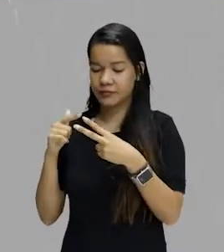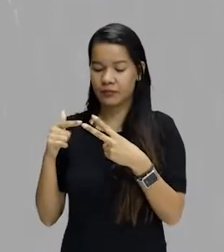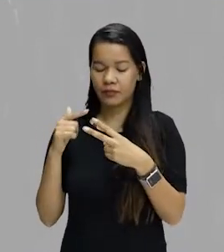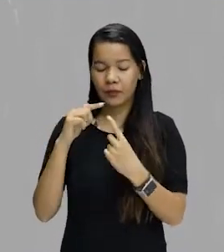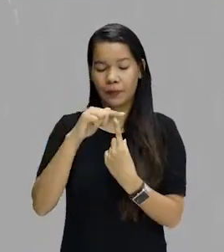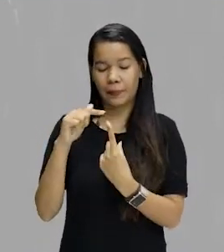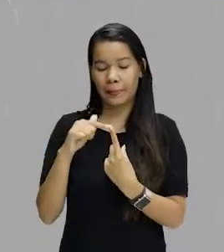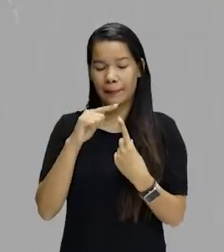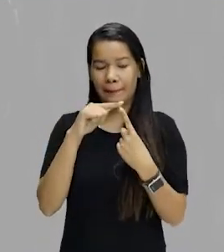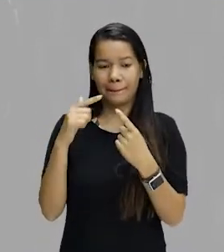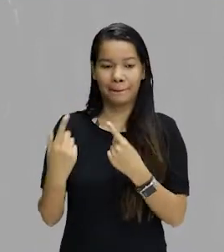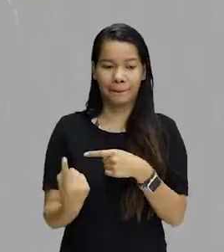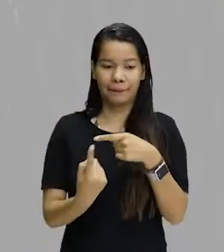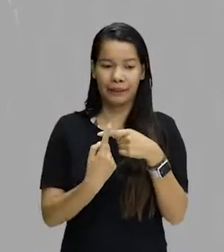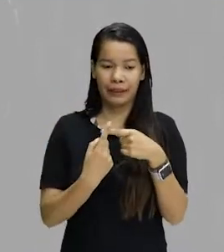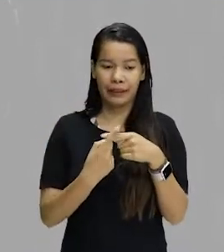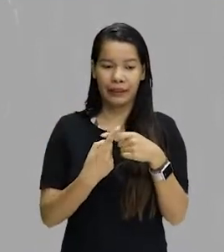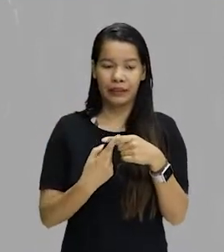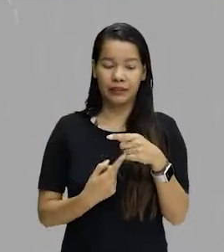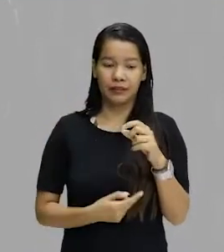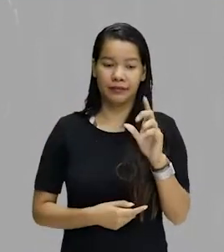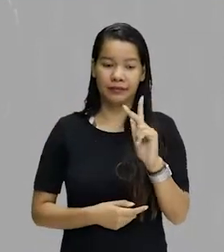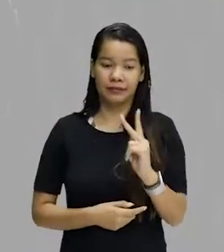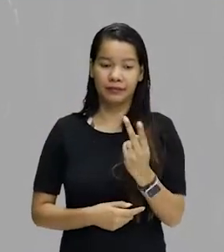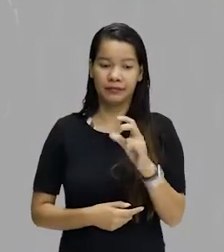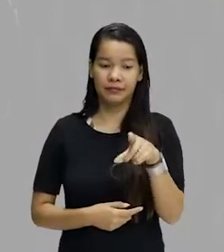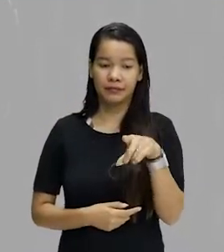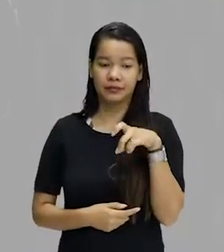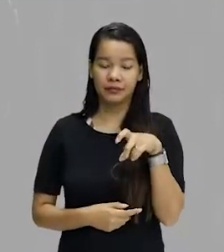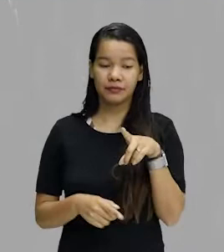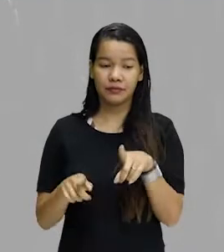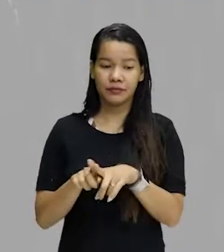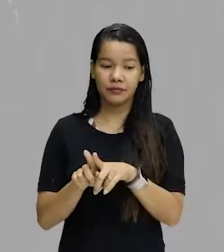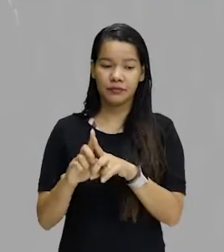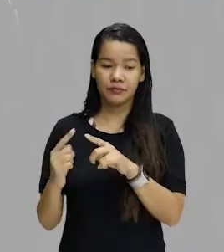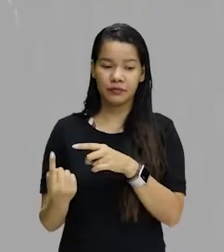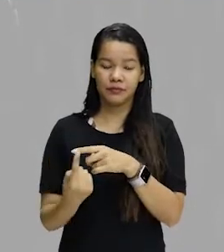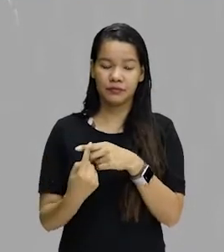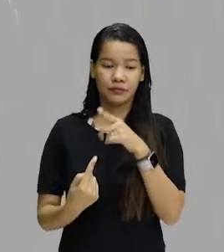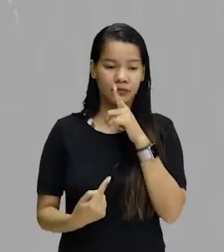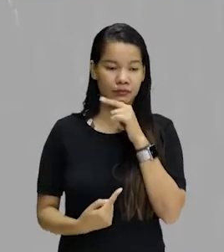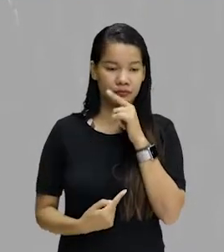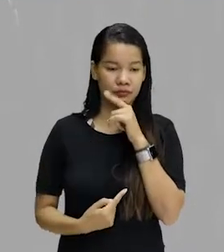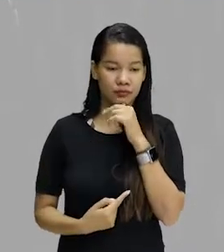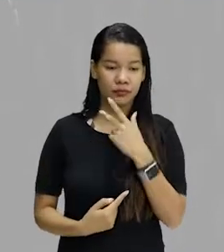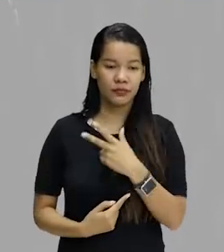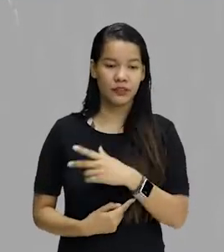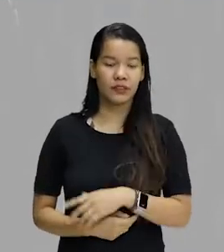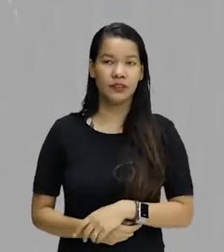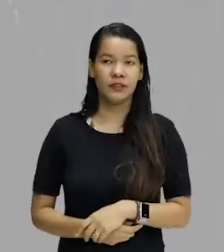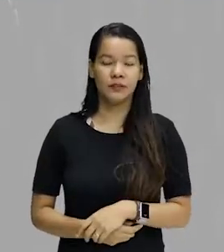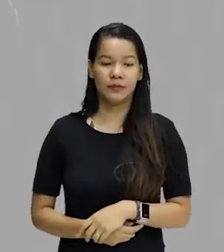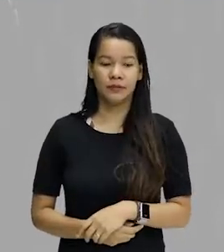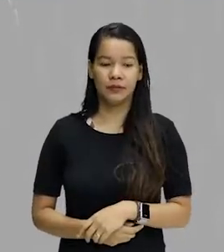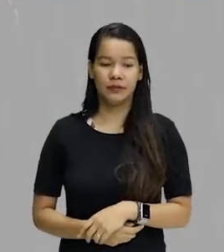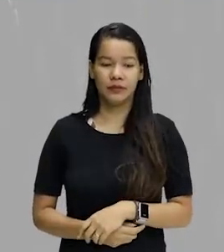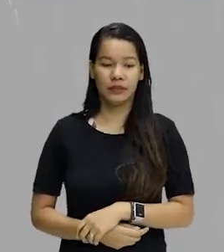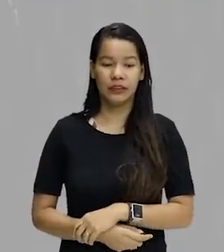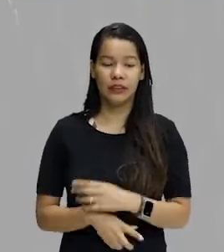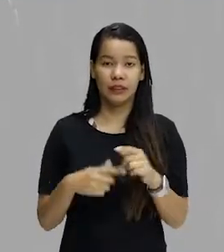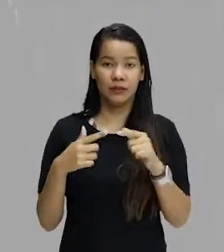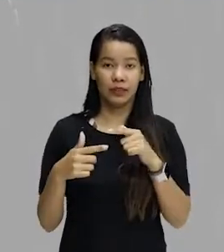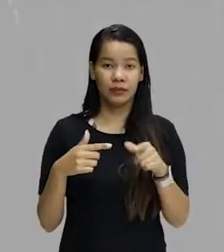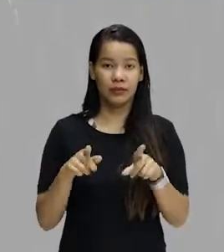de adição. A adição de HX e a adição de água, vamos chamar de hidratação. E trabalhar